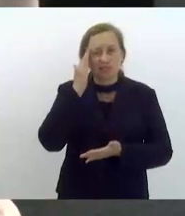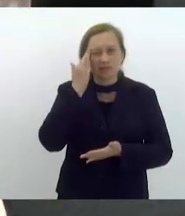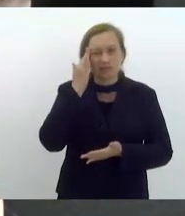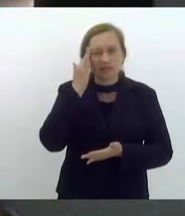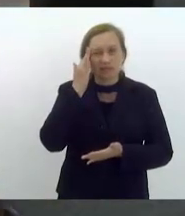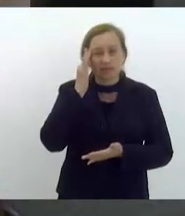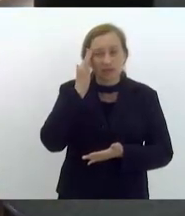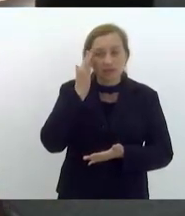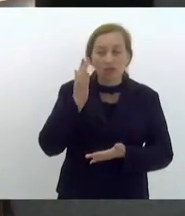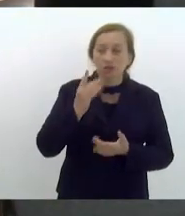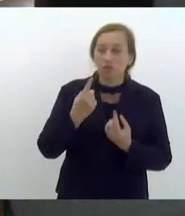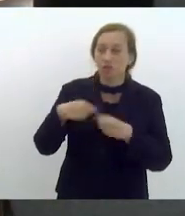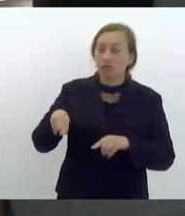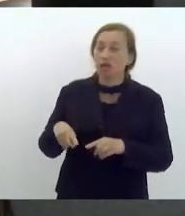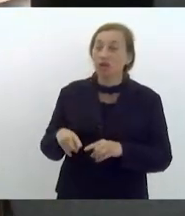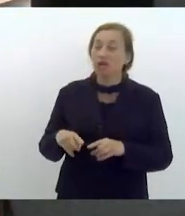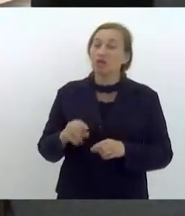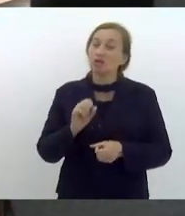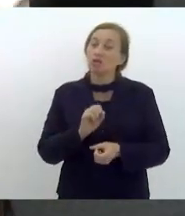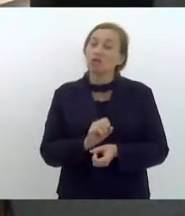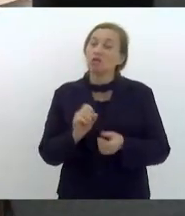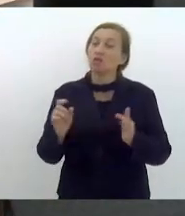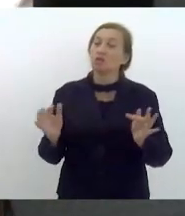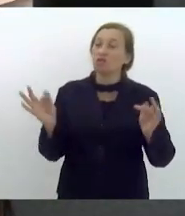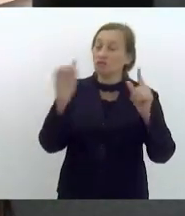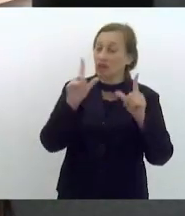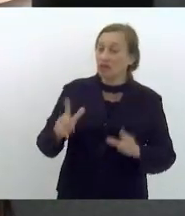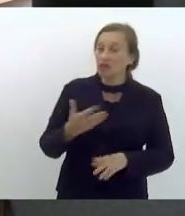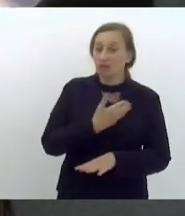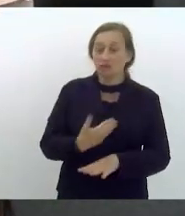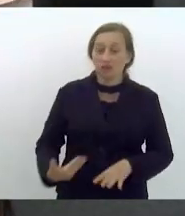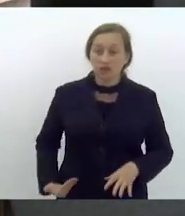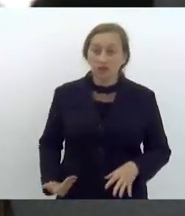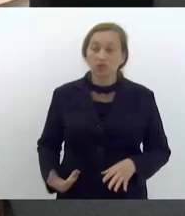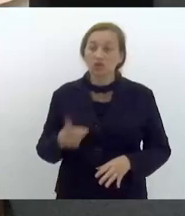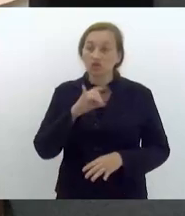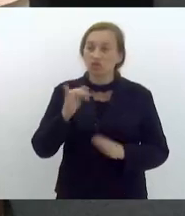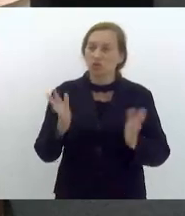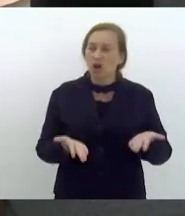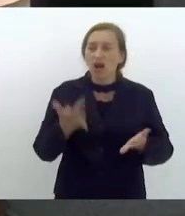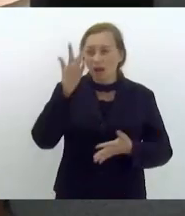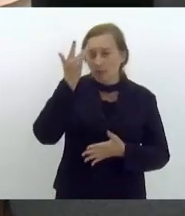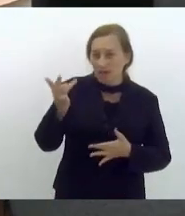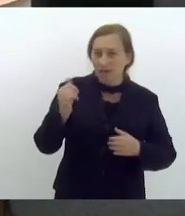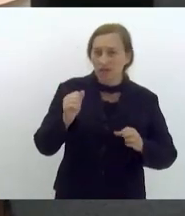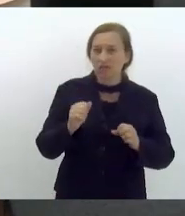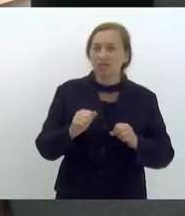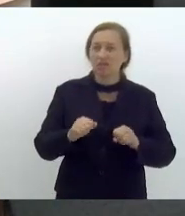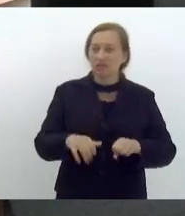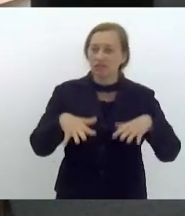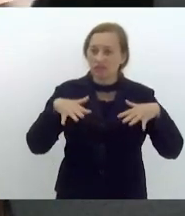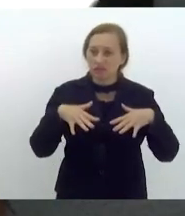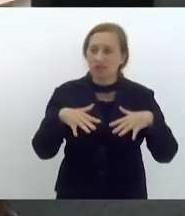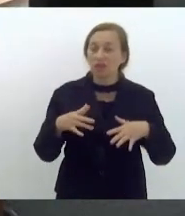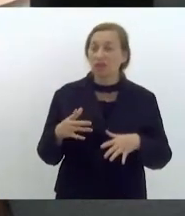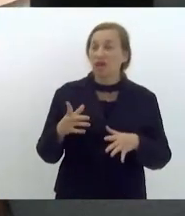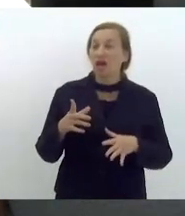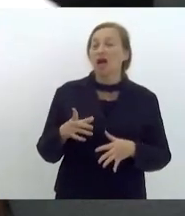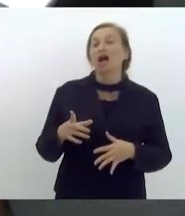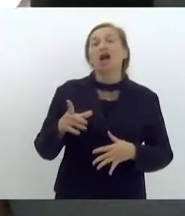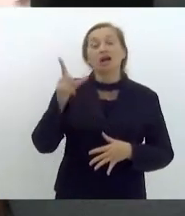no dia de hoje que eu fico feliz no dia de hoje que amanhã nós tiramos aqui nessa casa e como fala doce Lucinho estar aqui amanhã